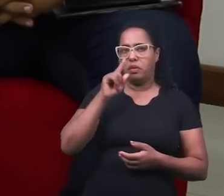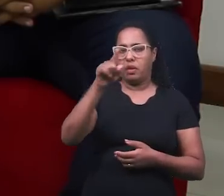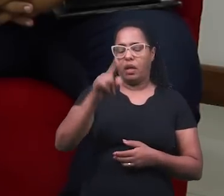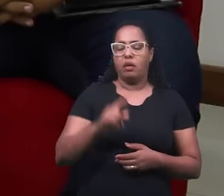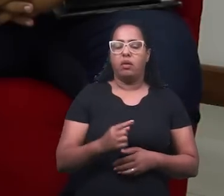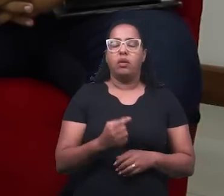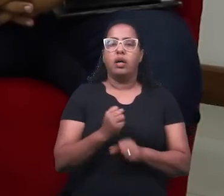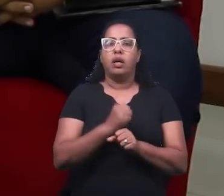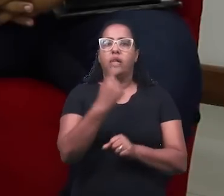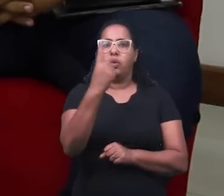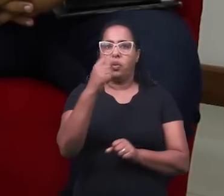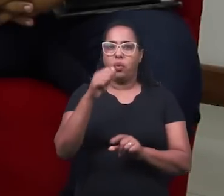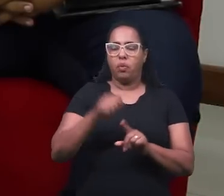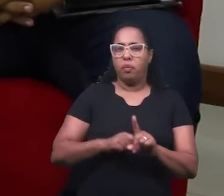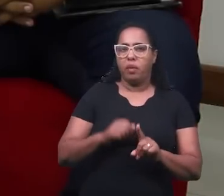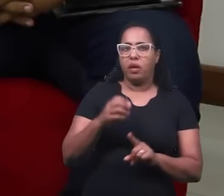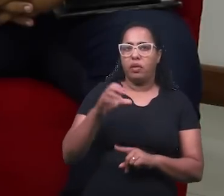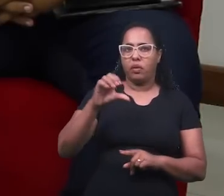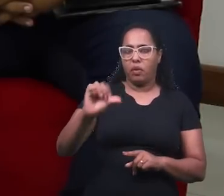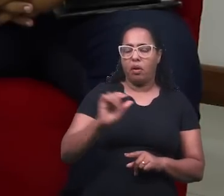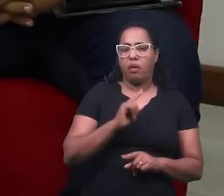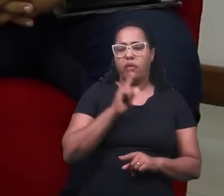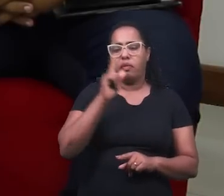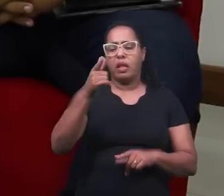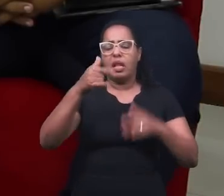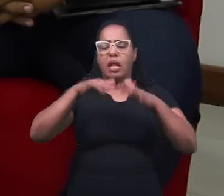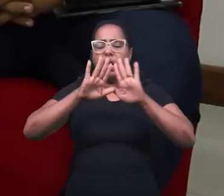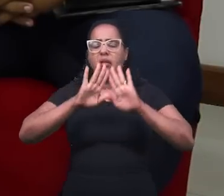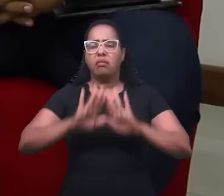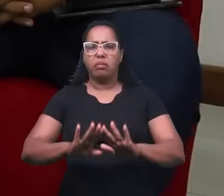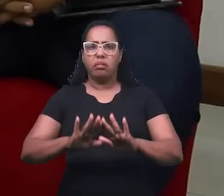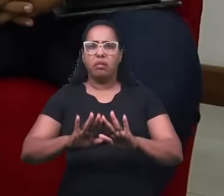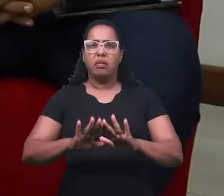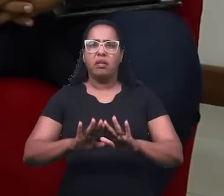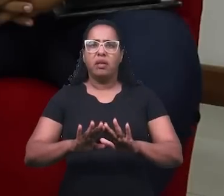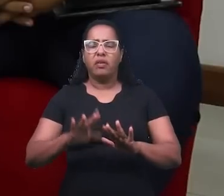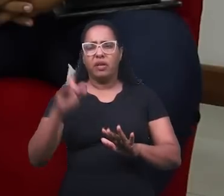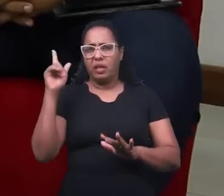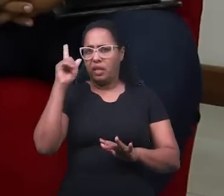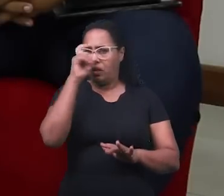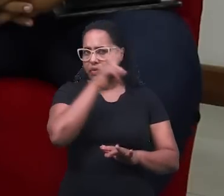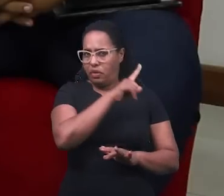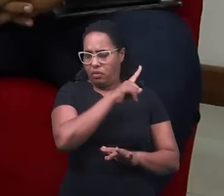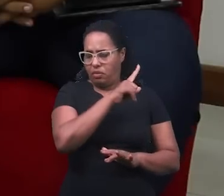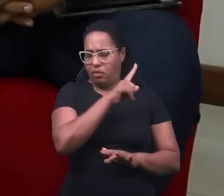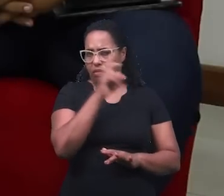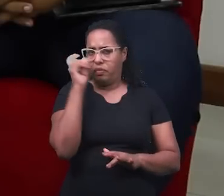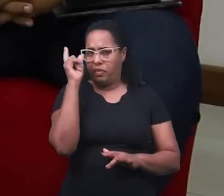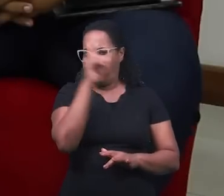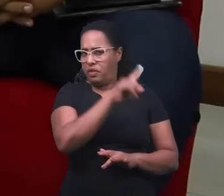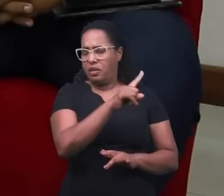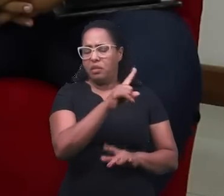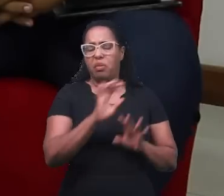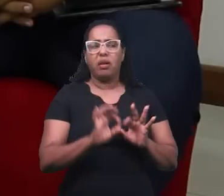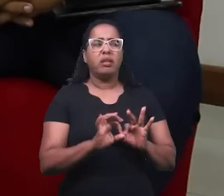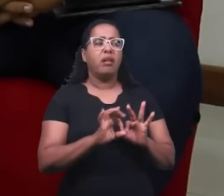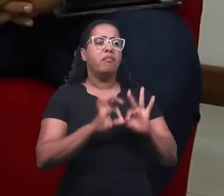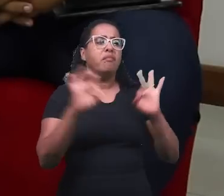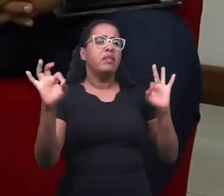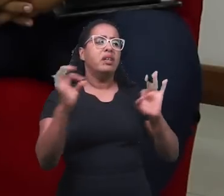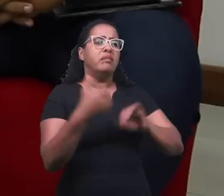esse 1 ano e 9 meses que eu fiquei ali, foi um ano muito difícil, pastor, longe da